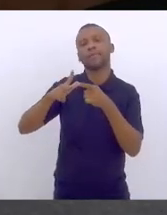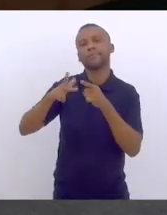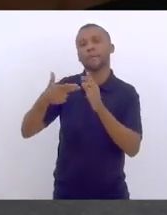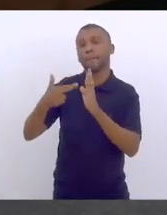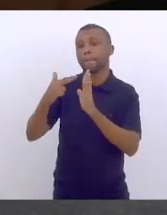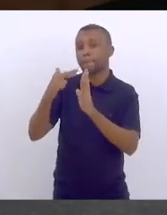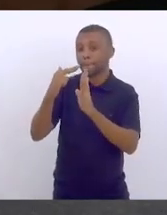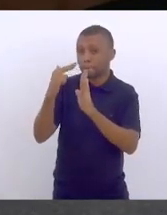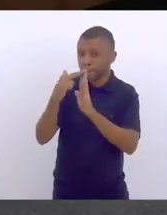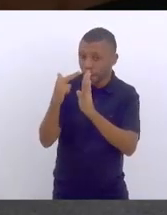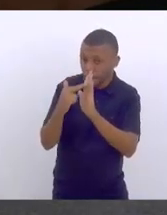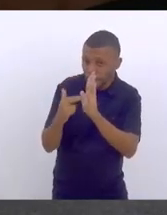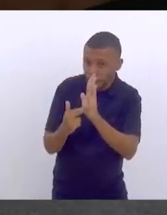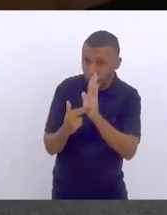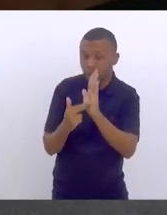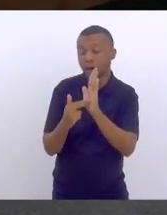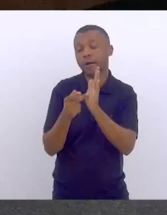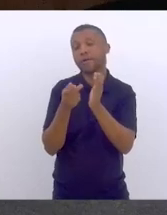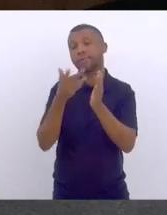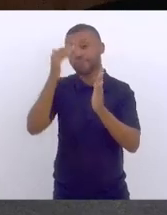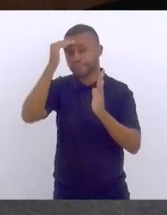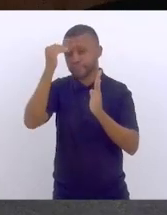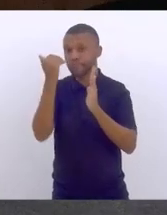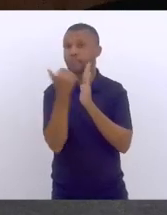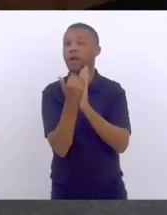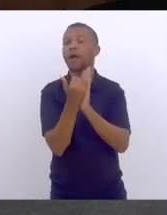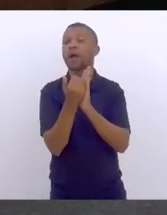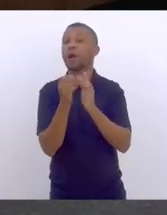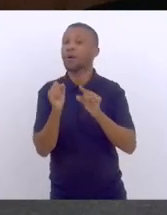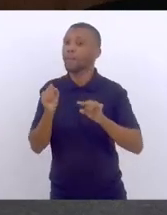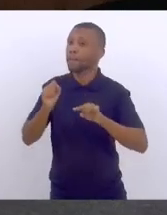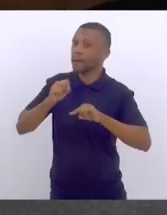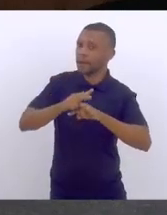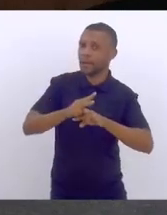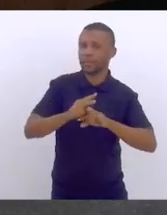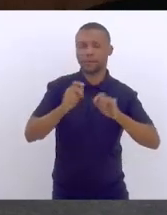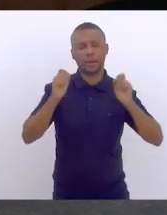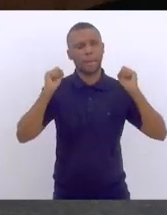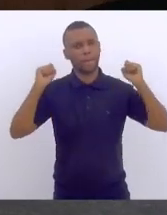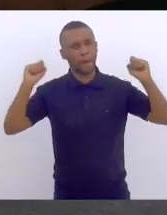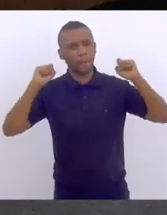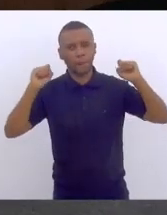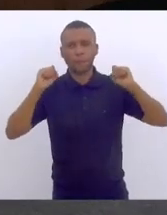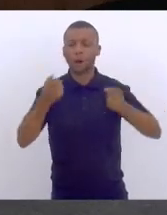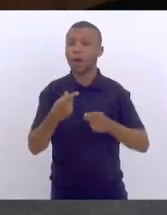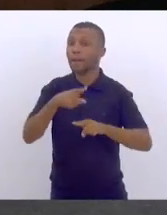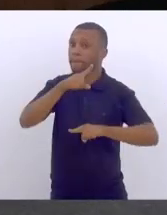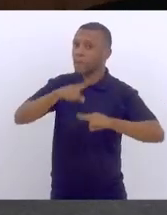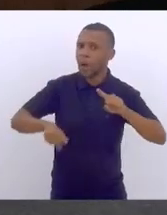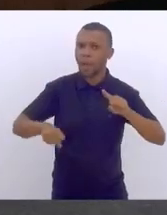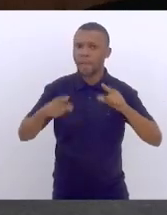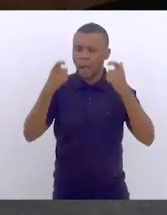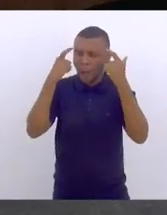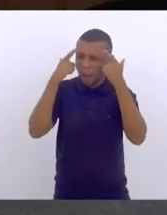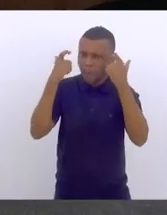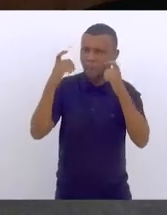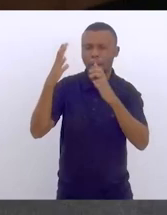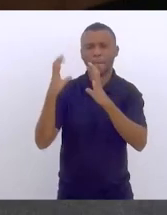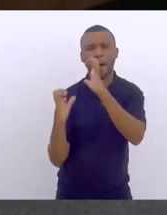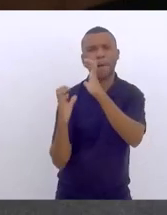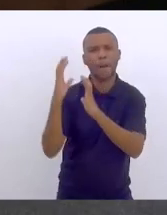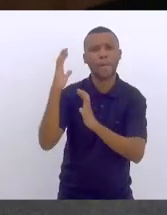regulamentar o ingresso das torcidas organizadas e coibir a violência nos